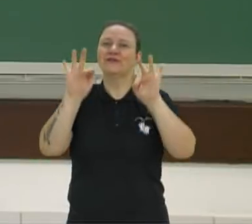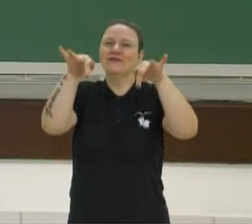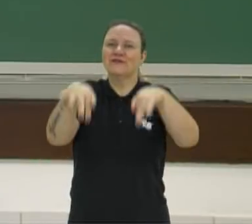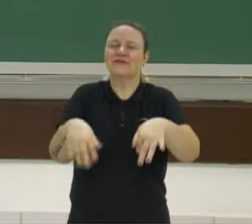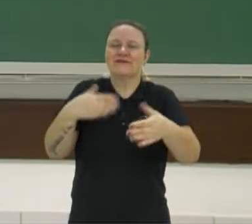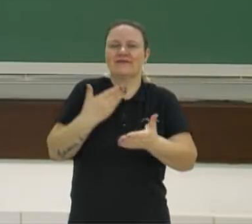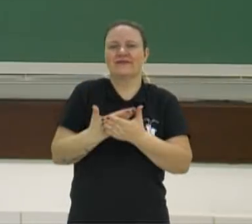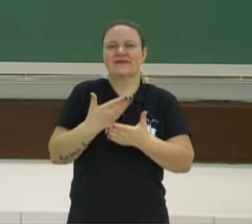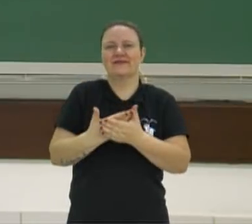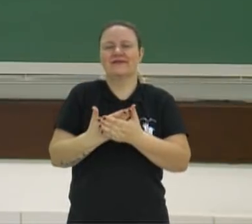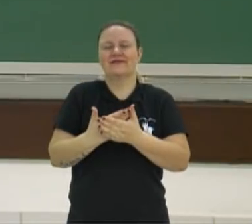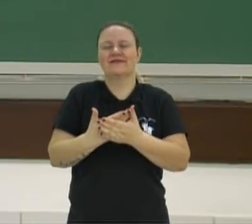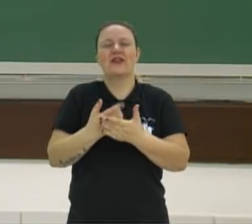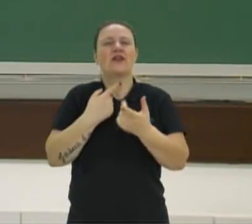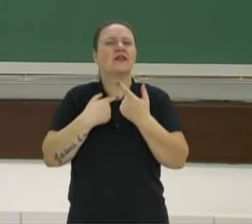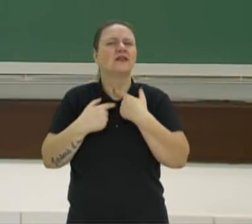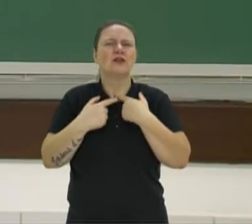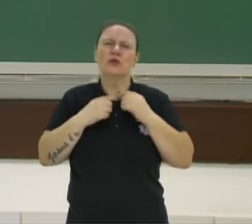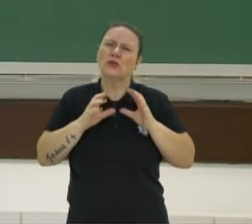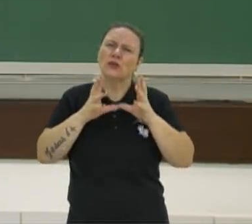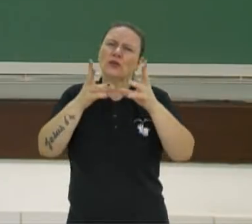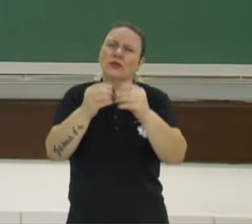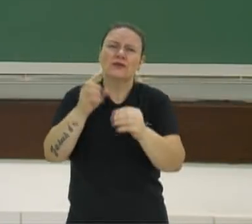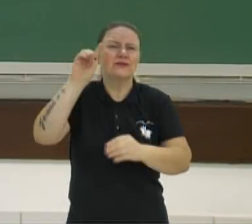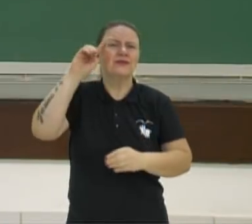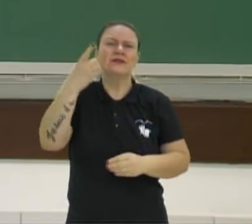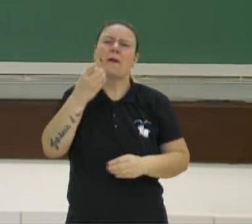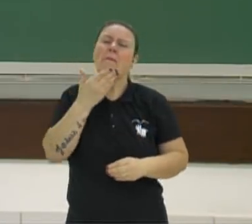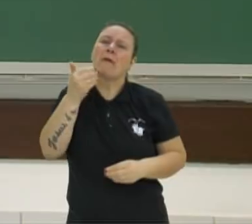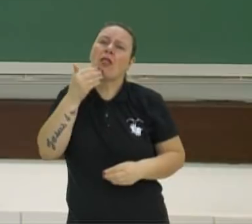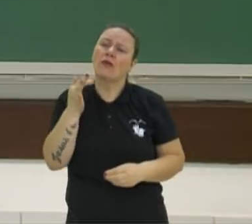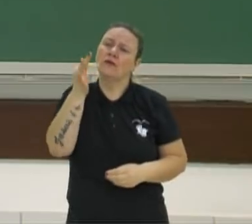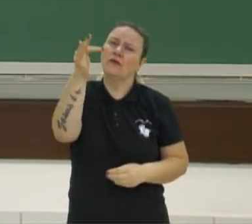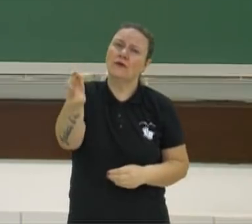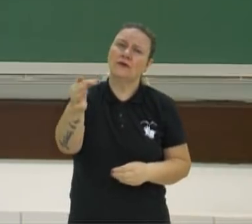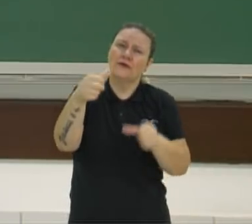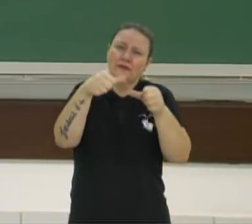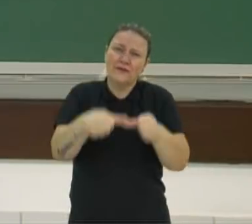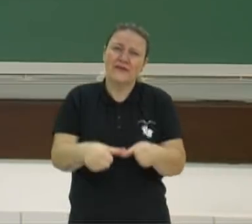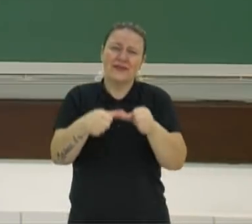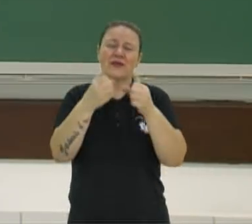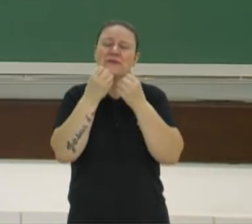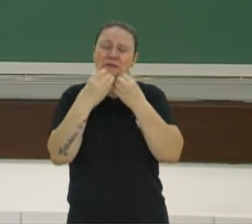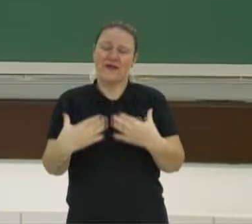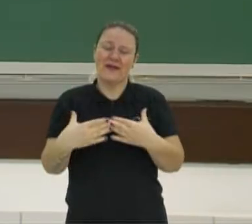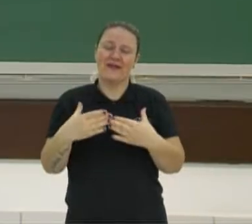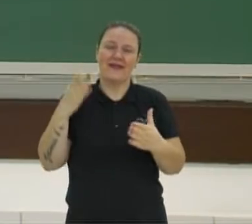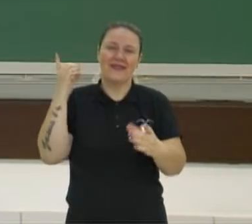da aula. Desejo a você dias melhores, continue bem e até a próxima.